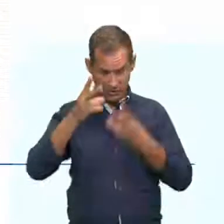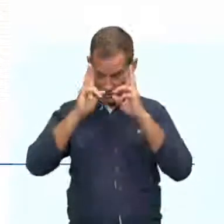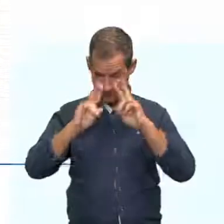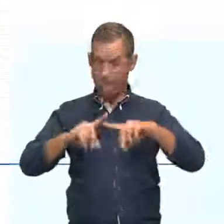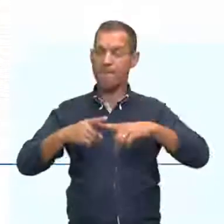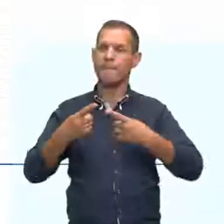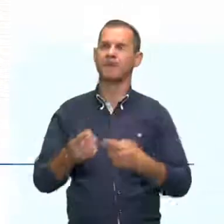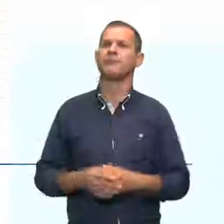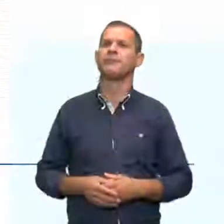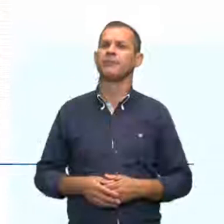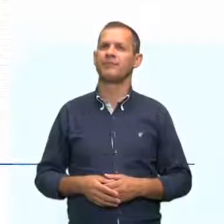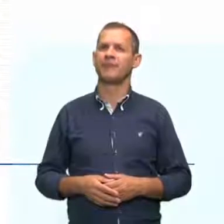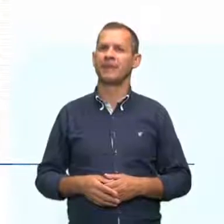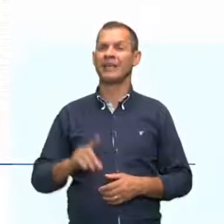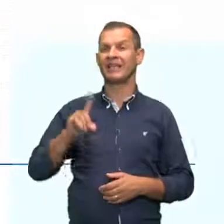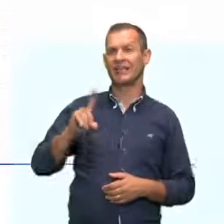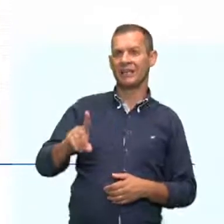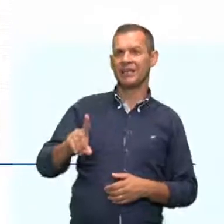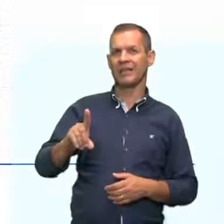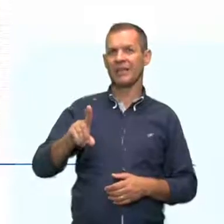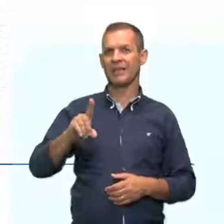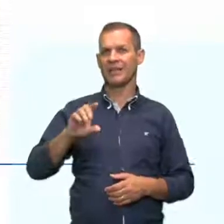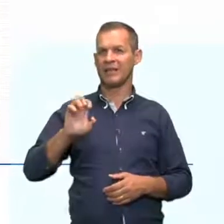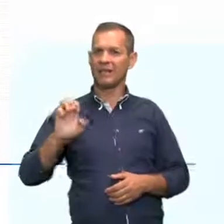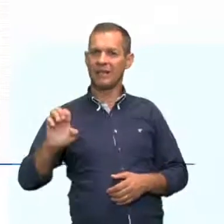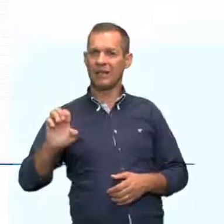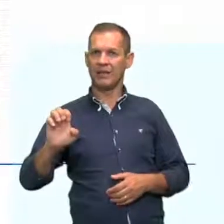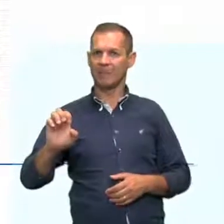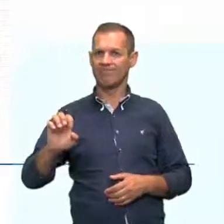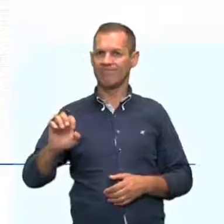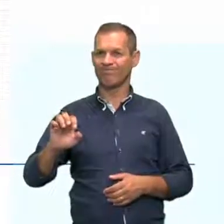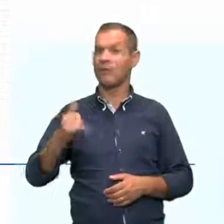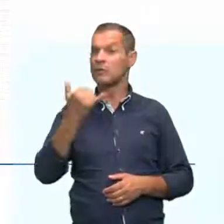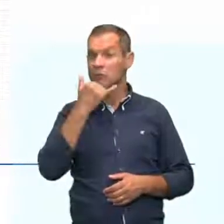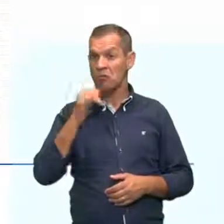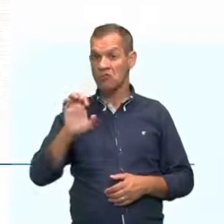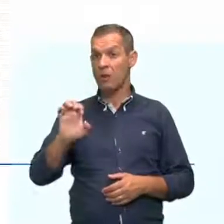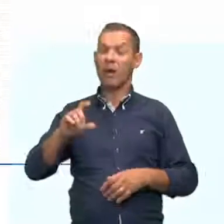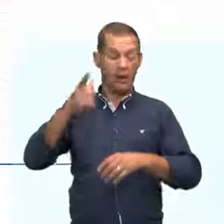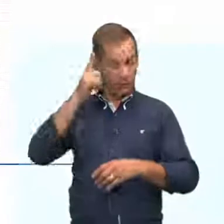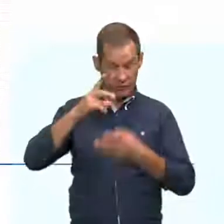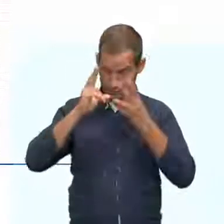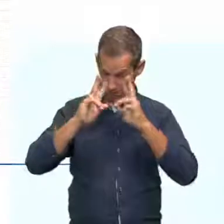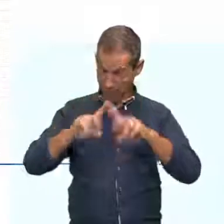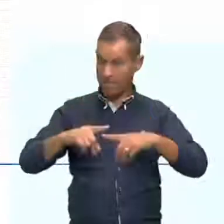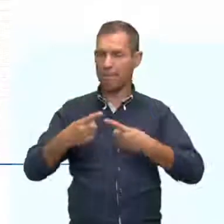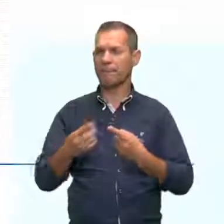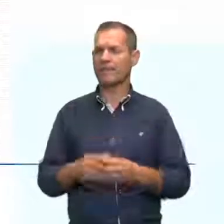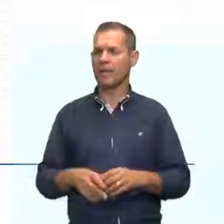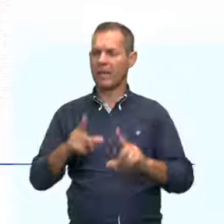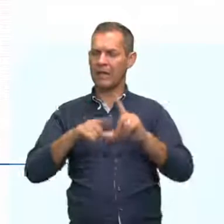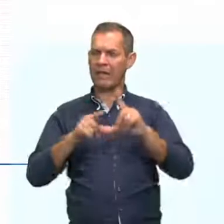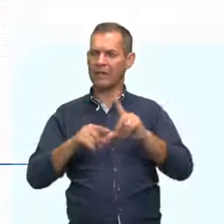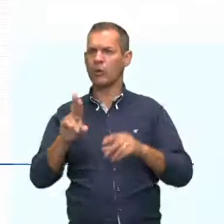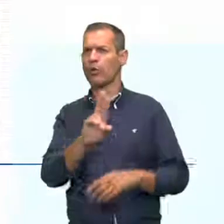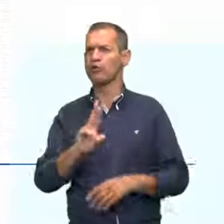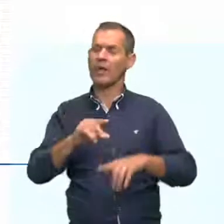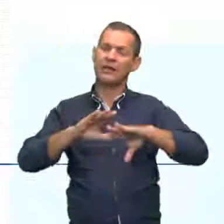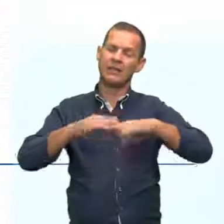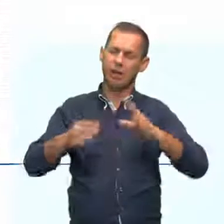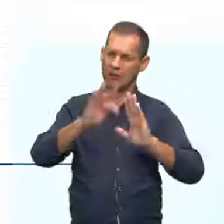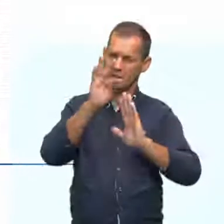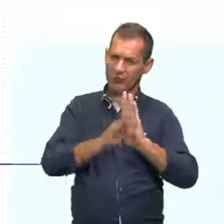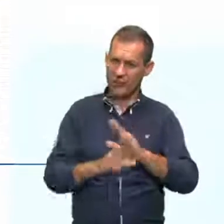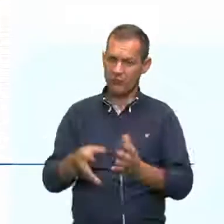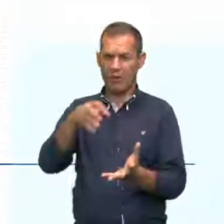que foi D, E... Não, aqui não é. Então, ele consegue ver que a letra mais utilizada no